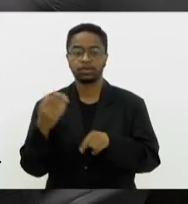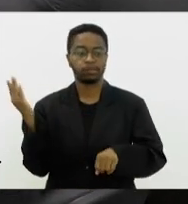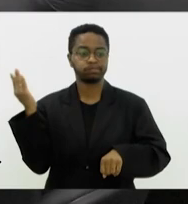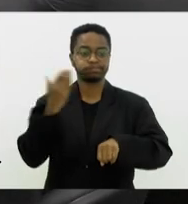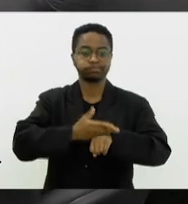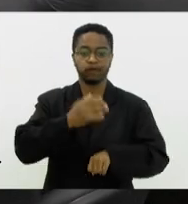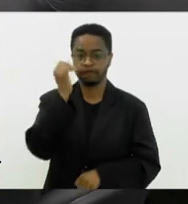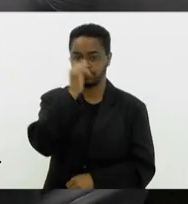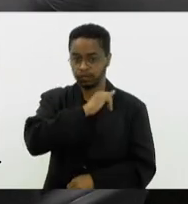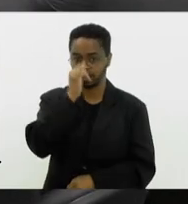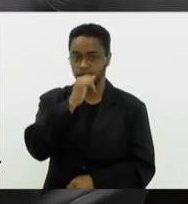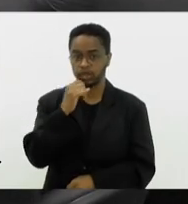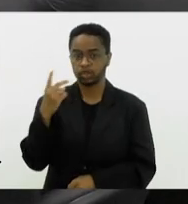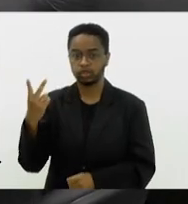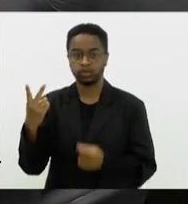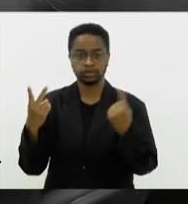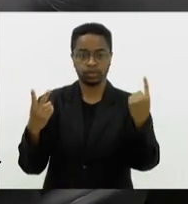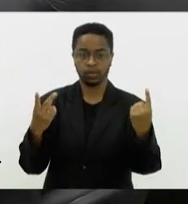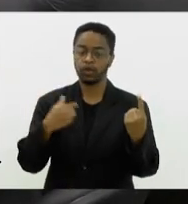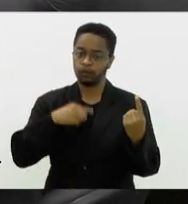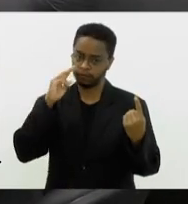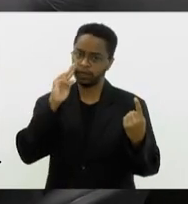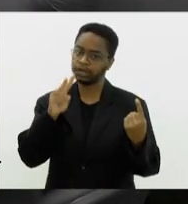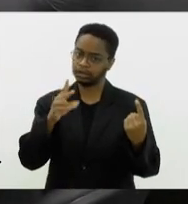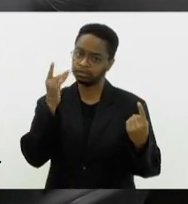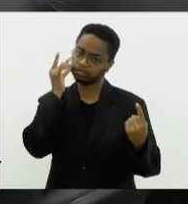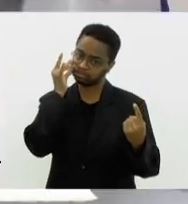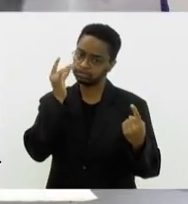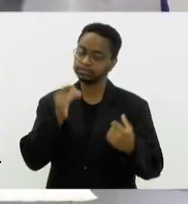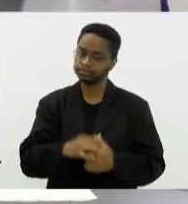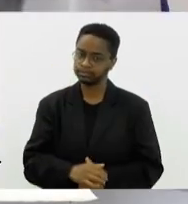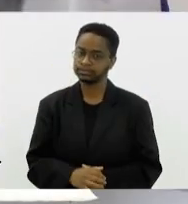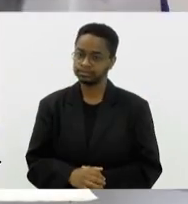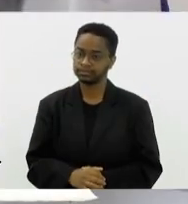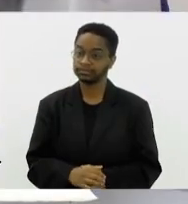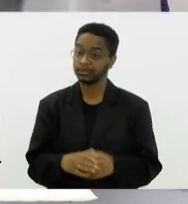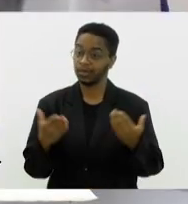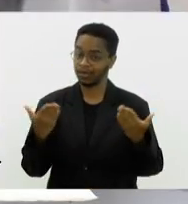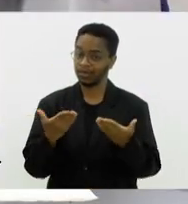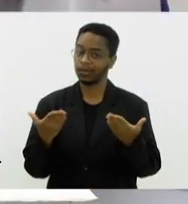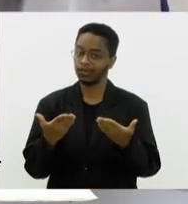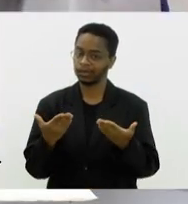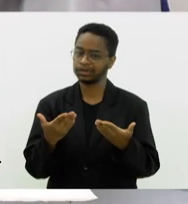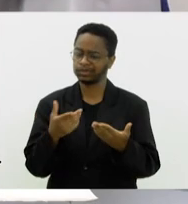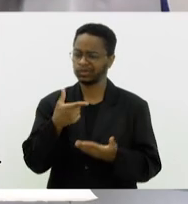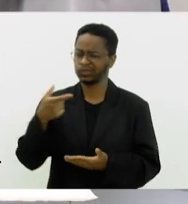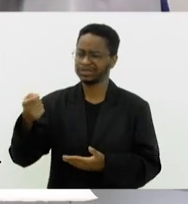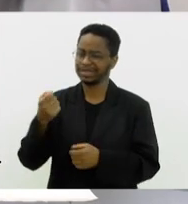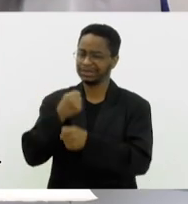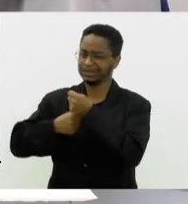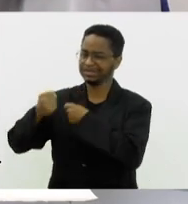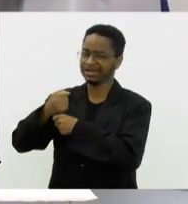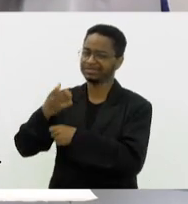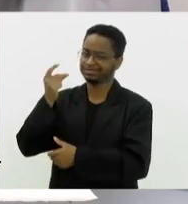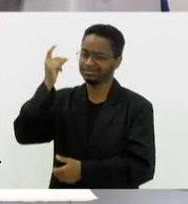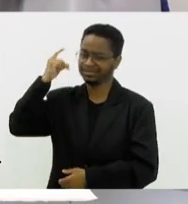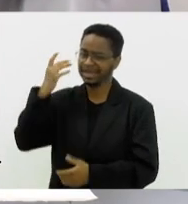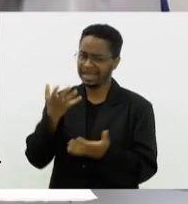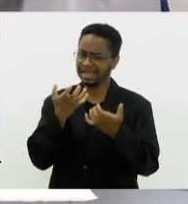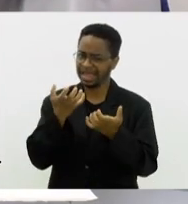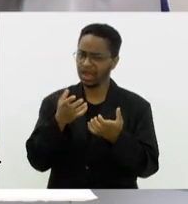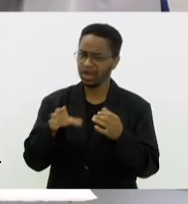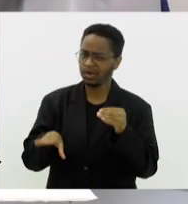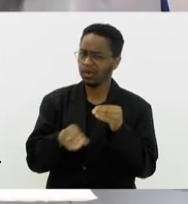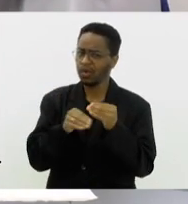de Jorge Calazans. Eu estava lá e vi. Então, vou apresentar hoje. Deve ter uns 200 anos. A gente inclui, quer incluir algum time, não?